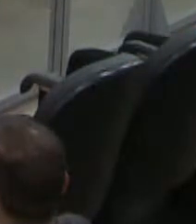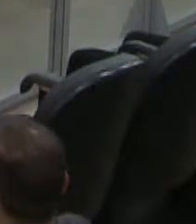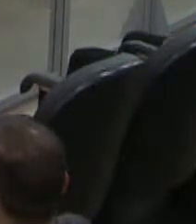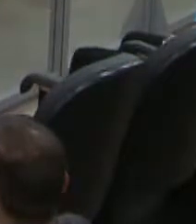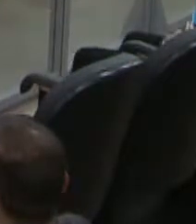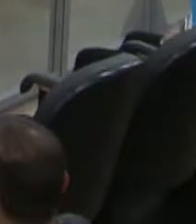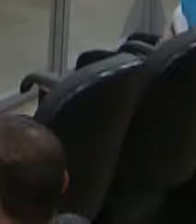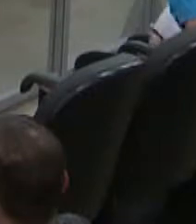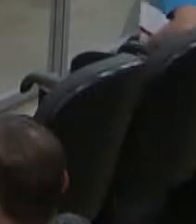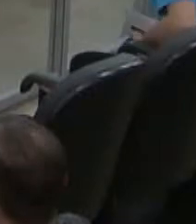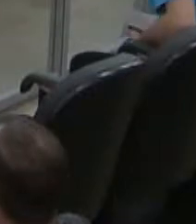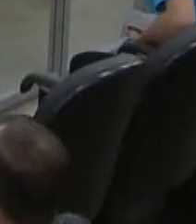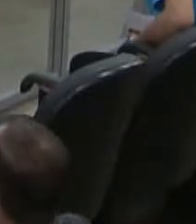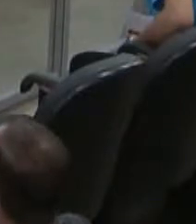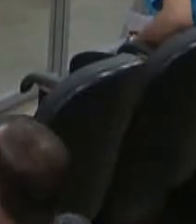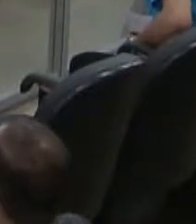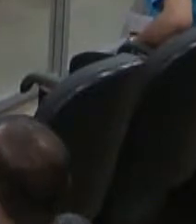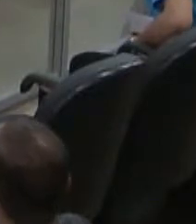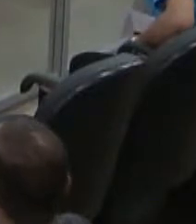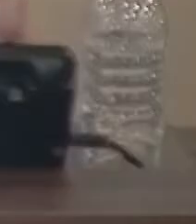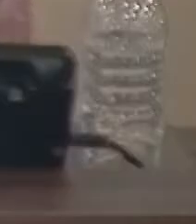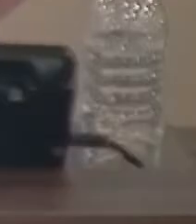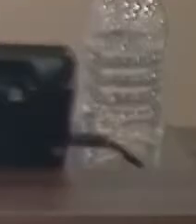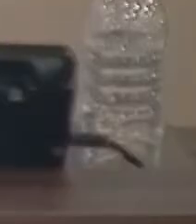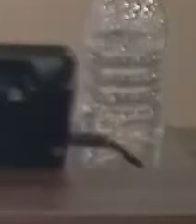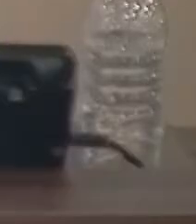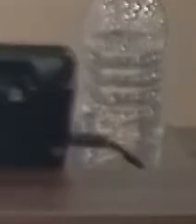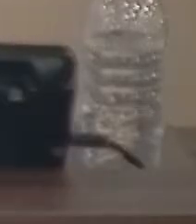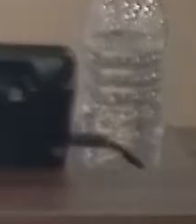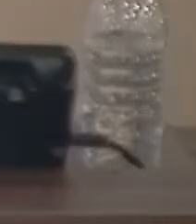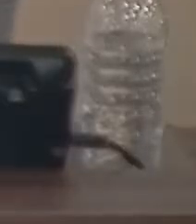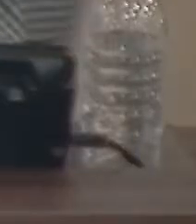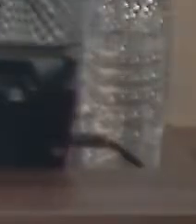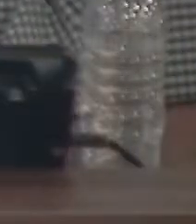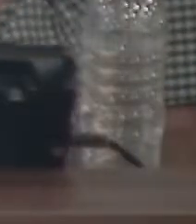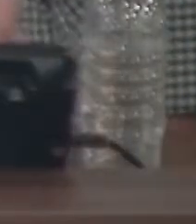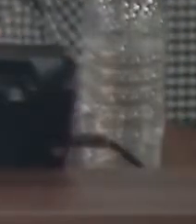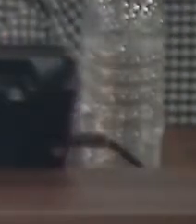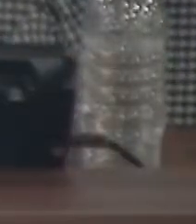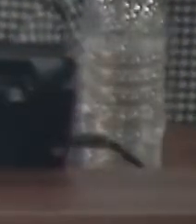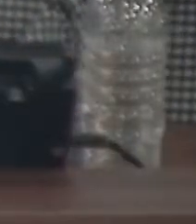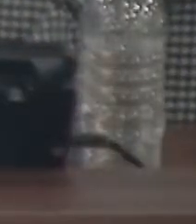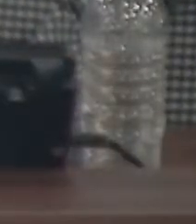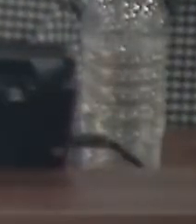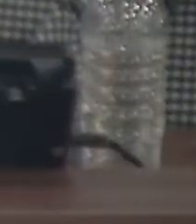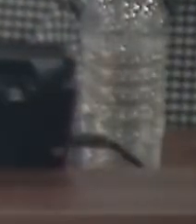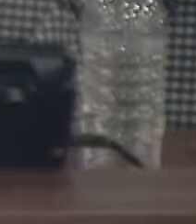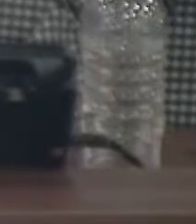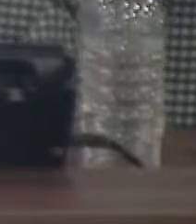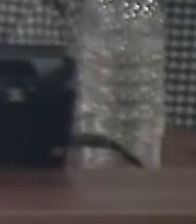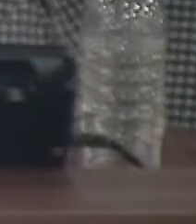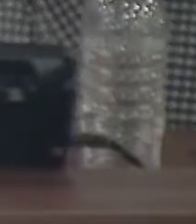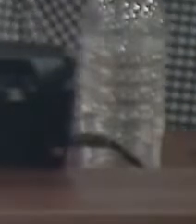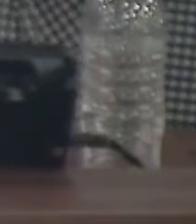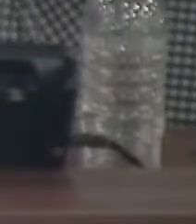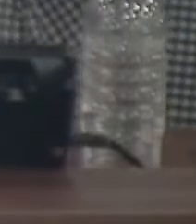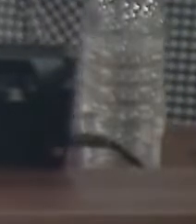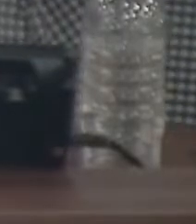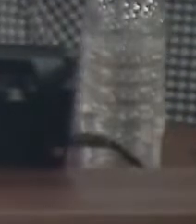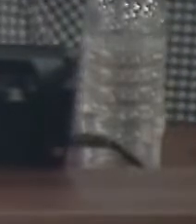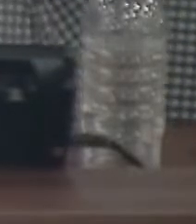posteriormente uma mista e aí sim logo após essas reuniões uma sessão